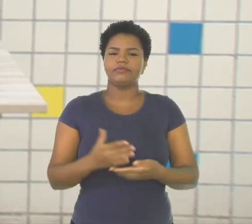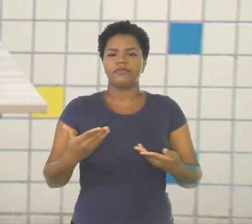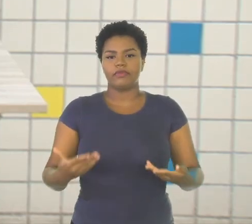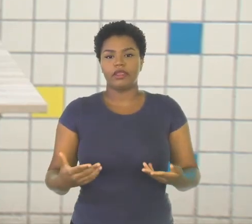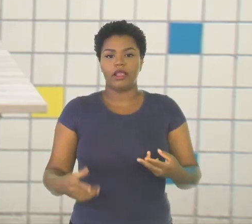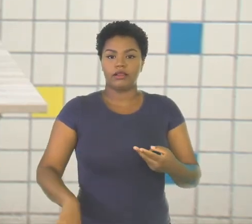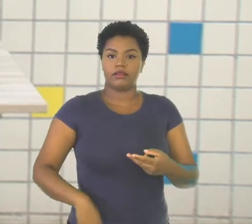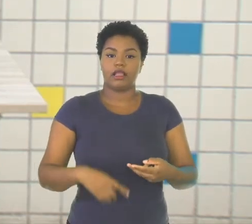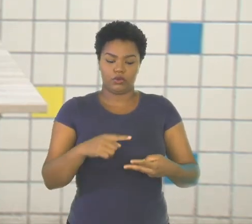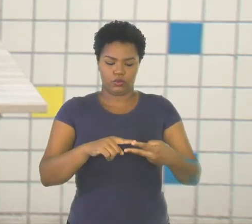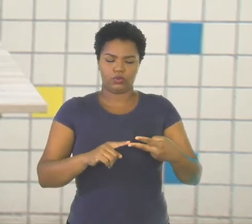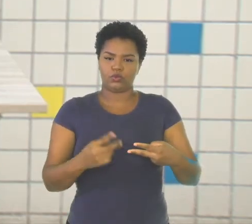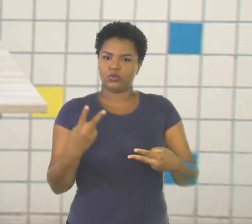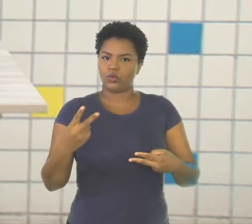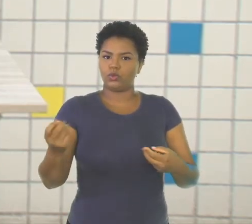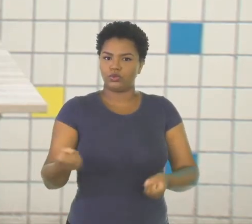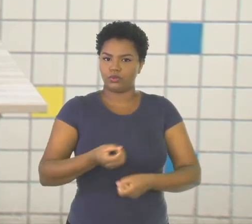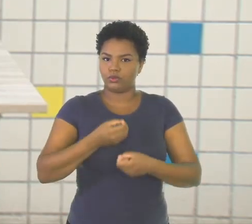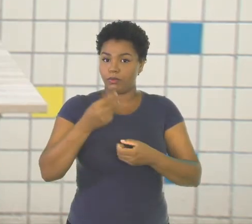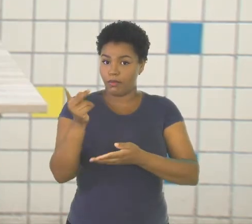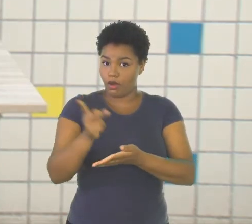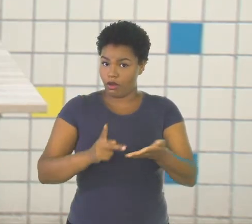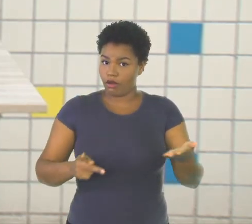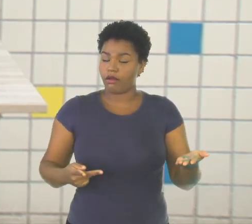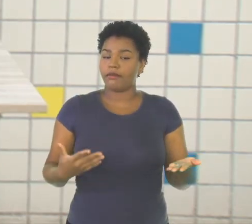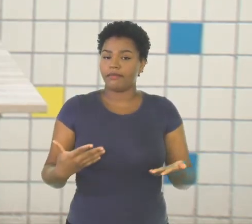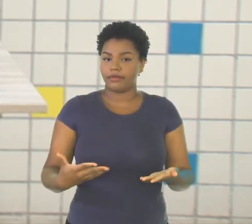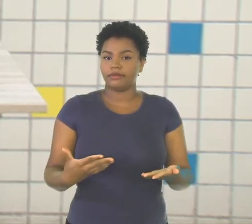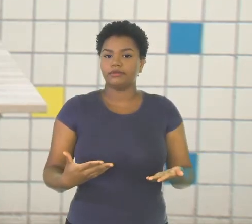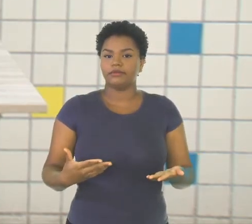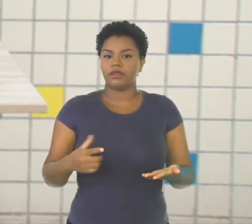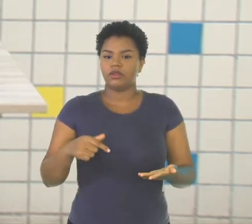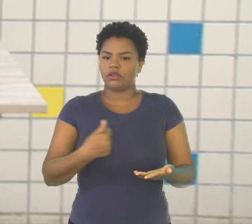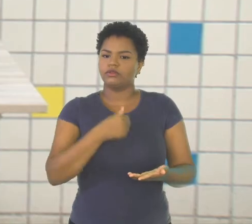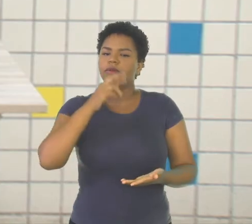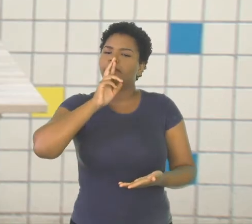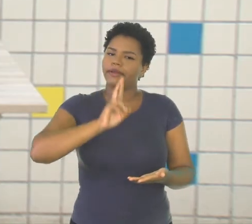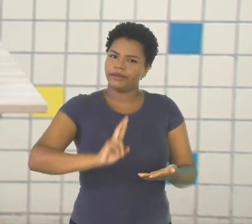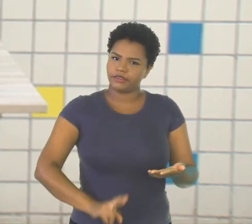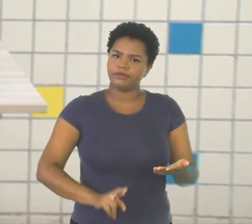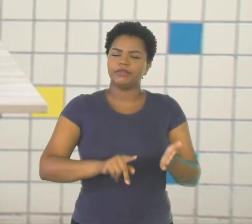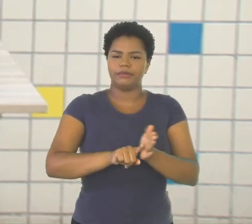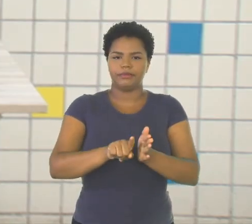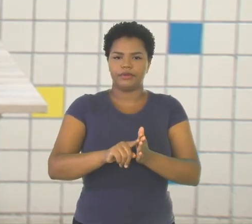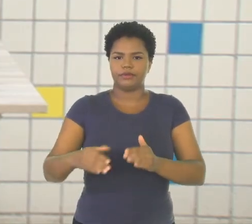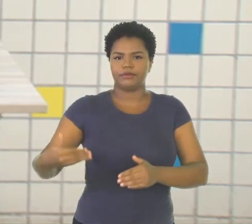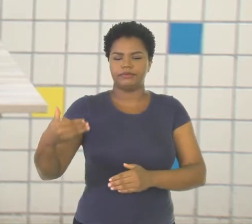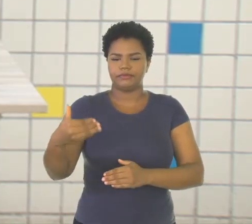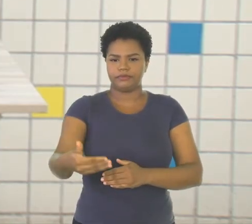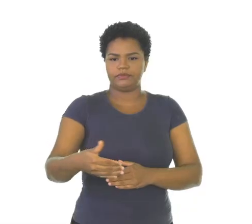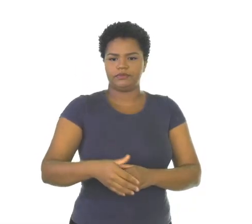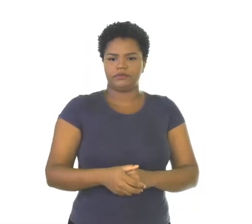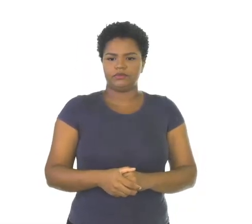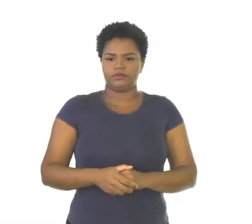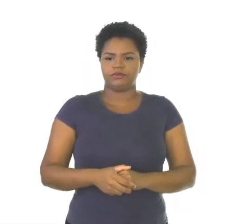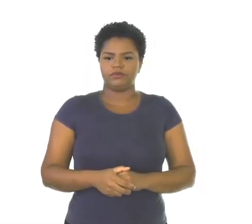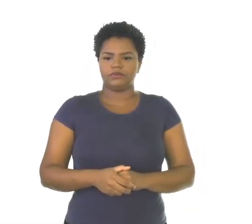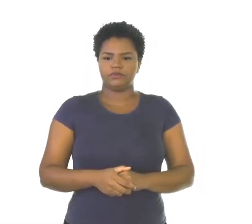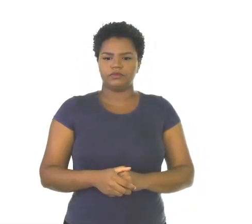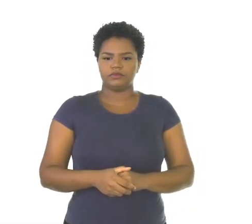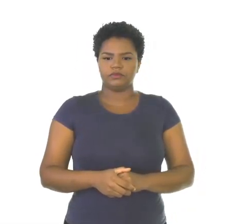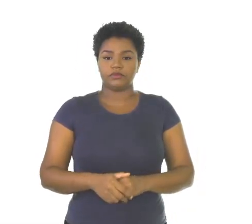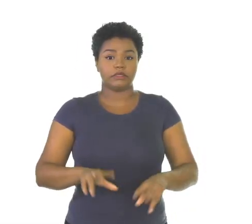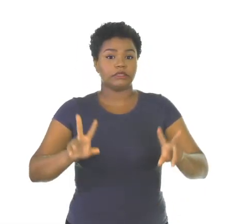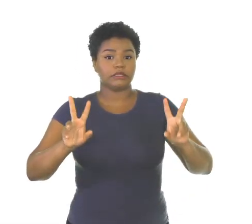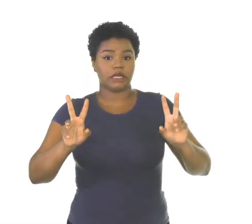dois poemas e vamos responder as questões a seguir. Qual o